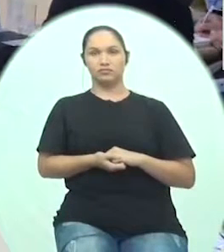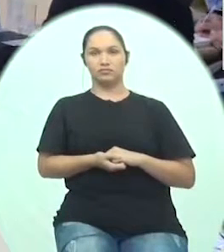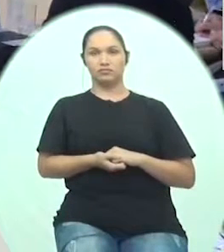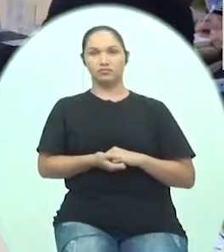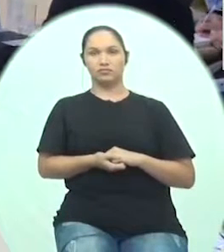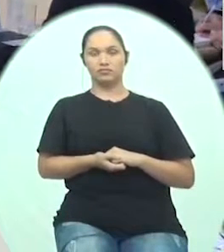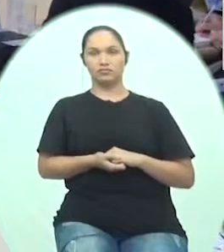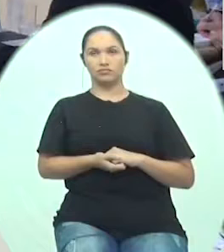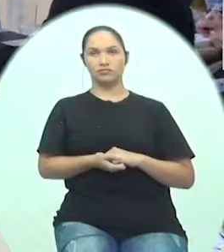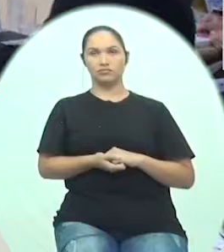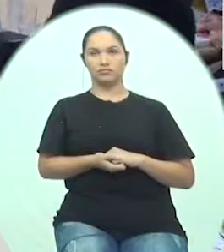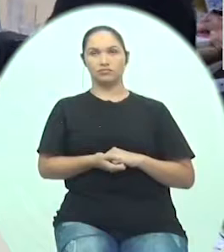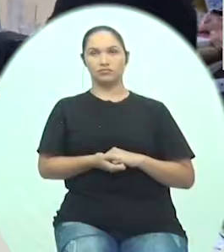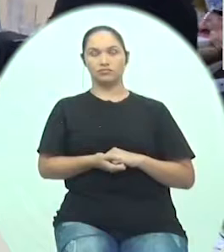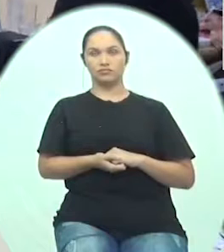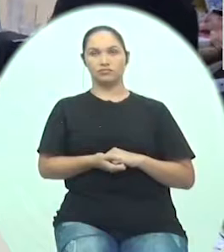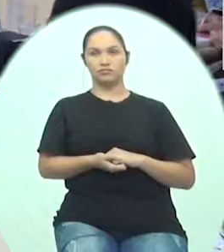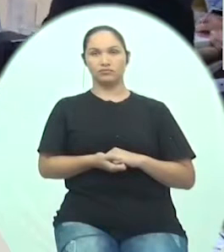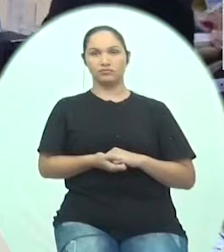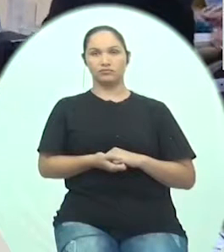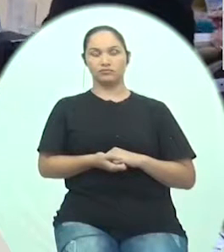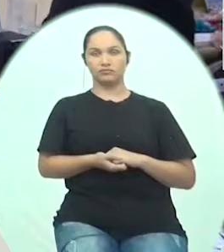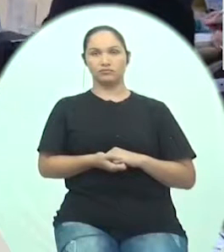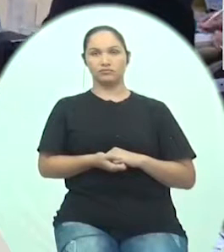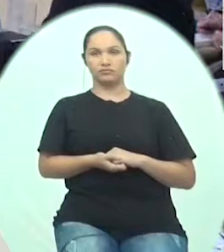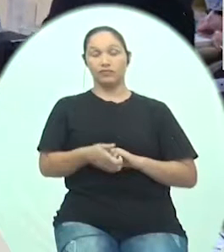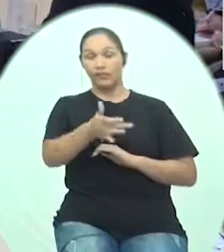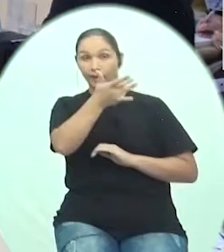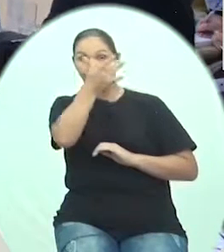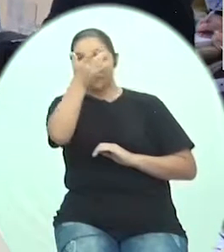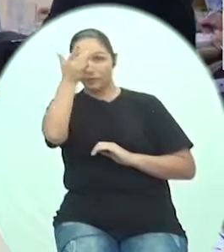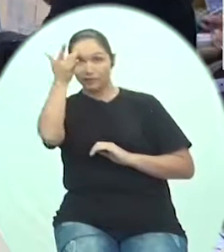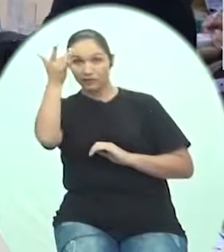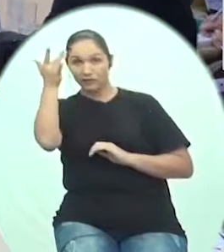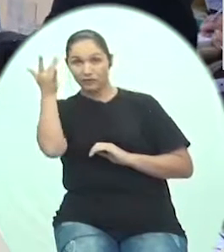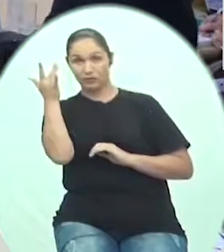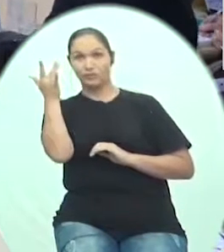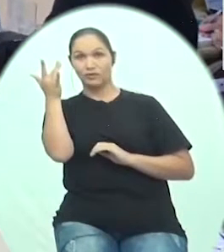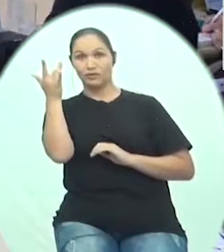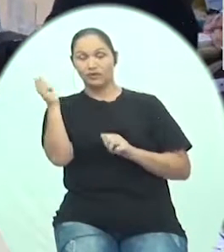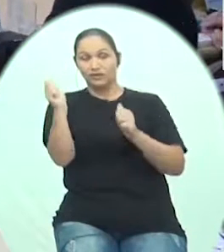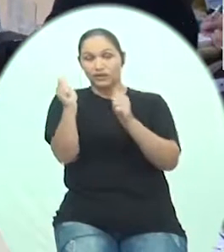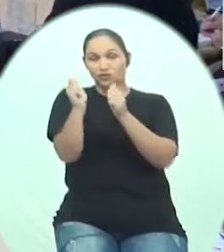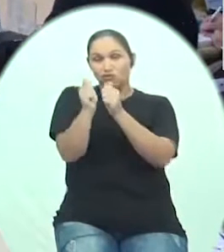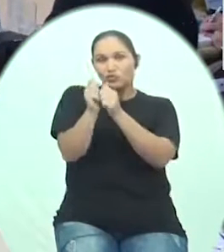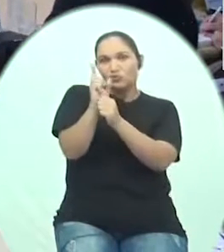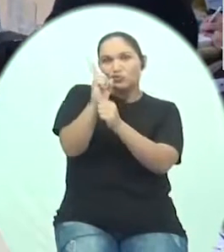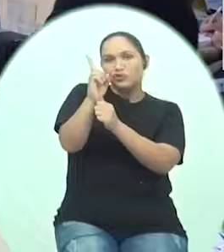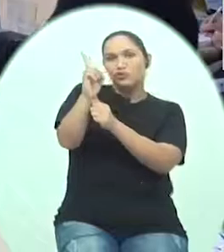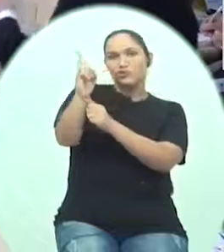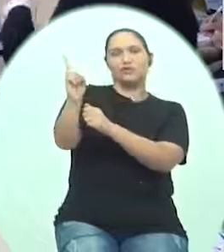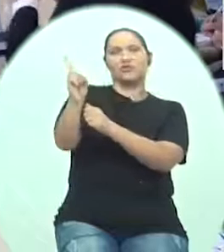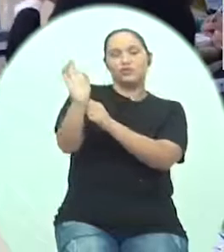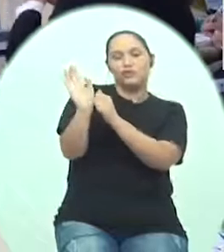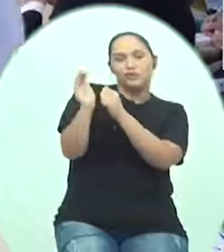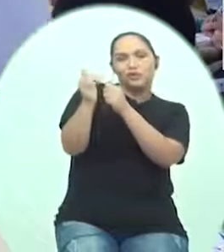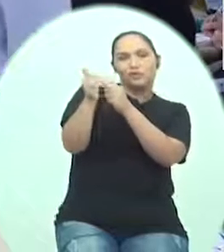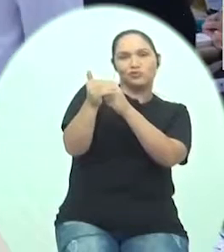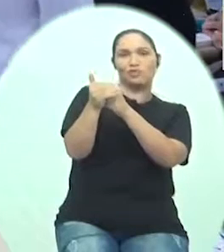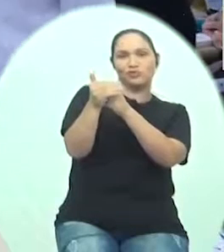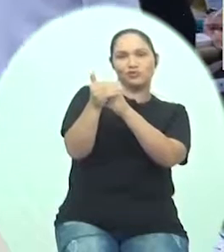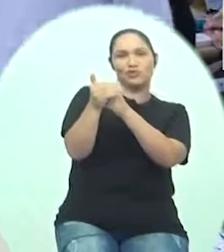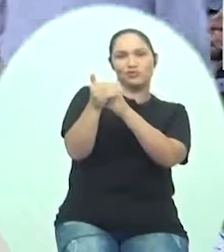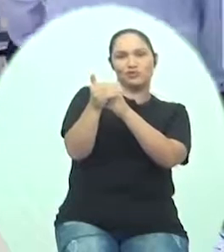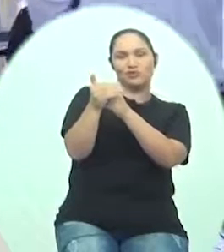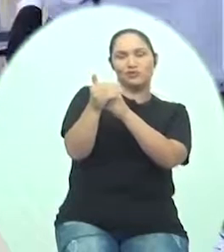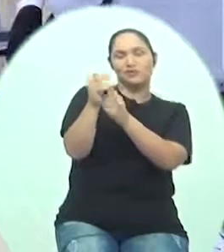Bíblia aquele que habita no esconder do altíssimo a sombra do Onipotente